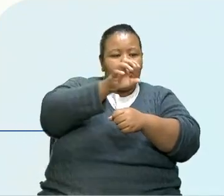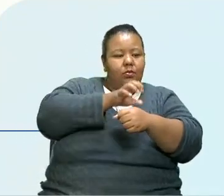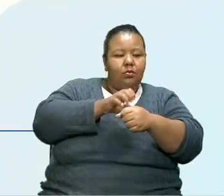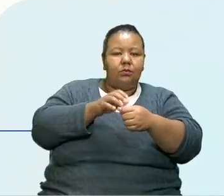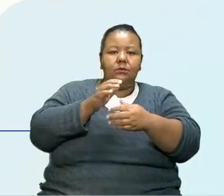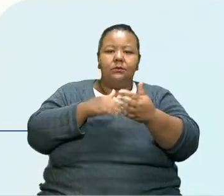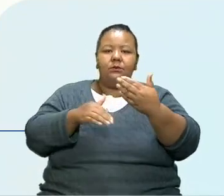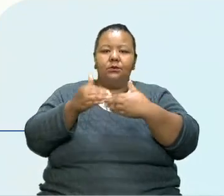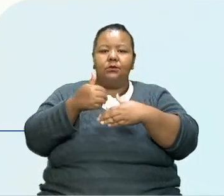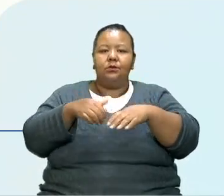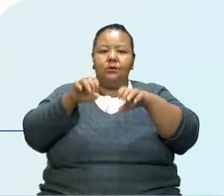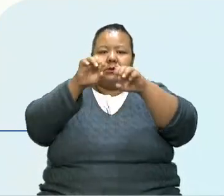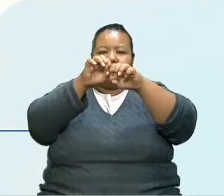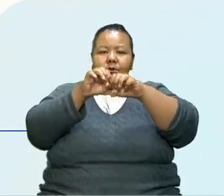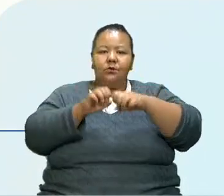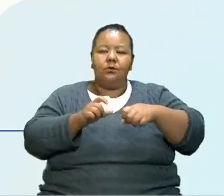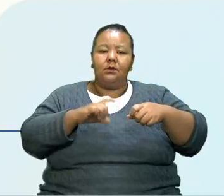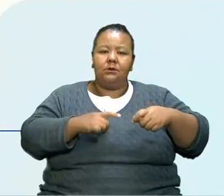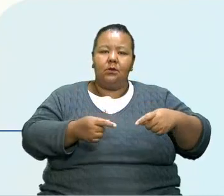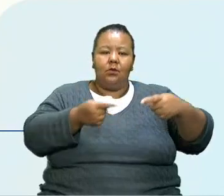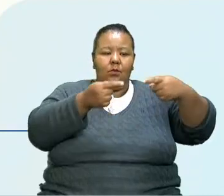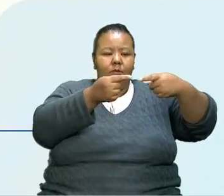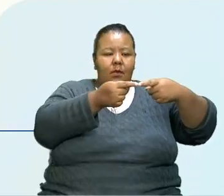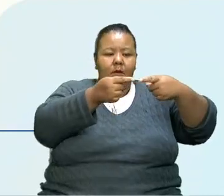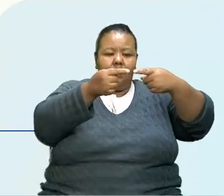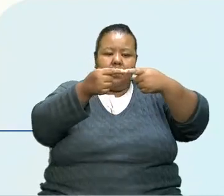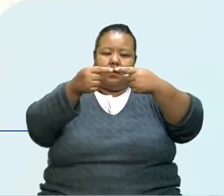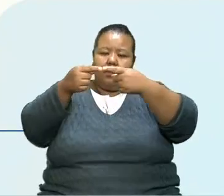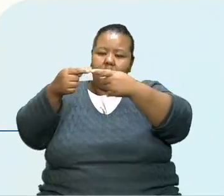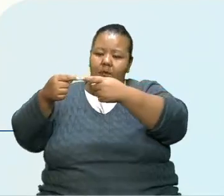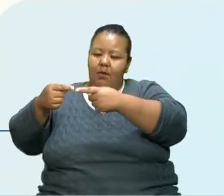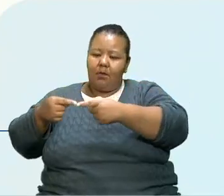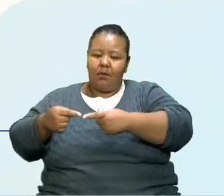todas elas interligadas.